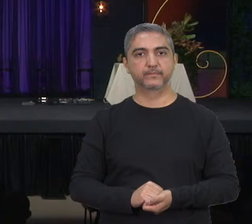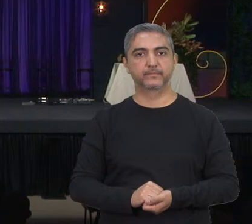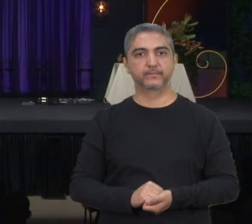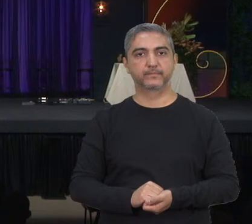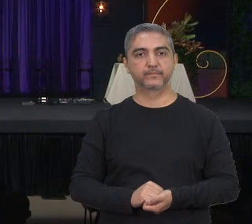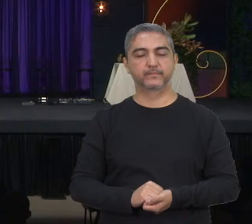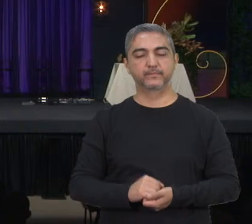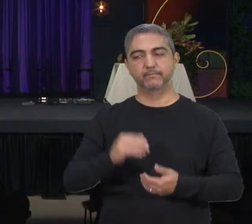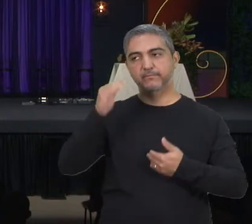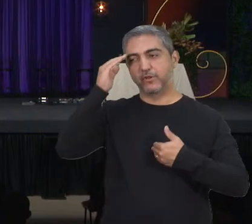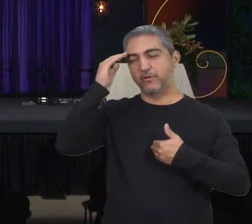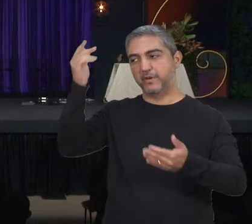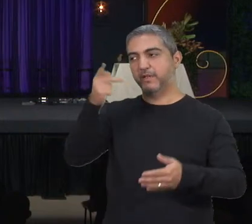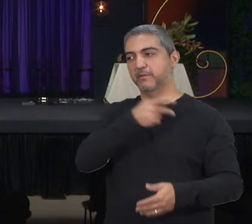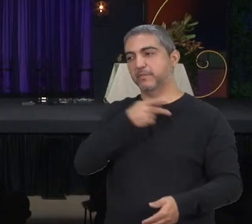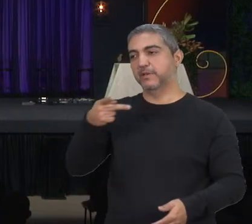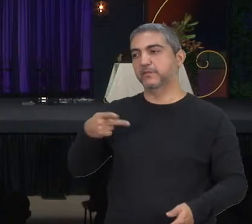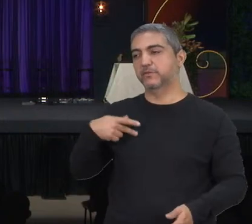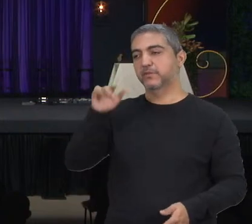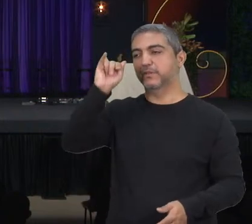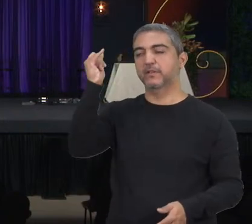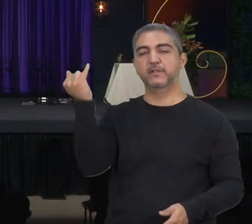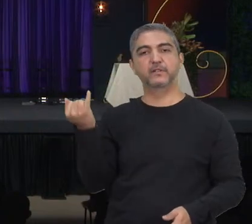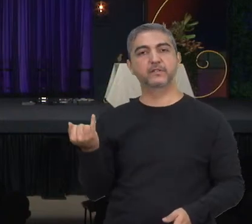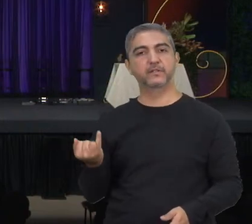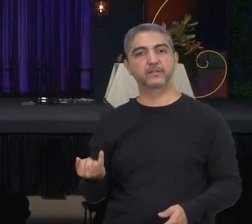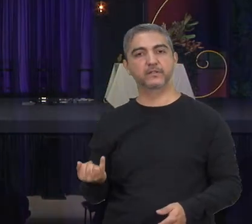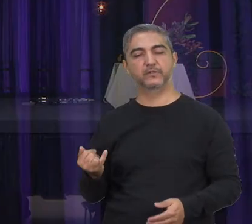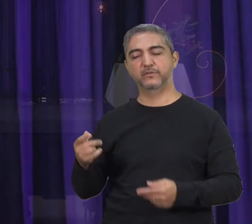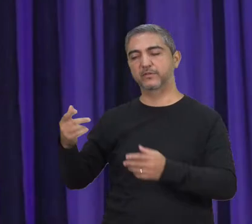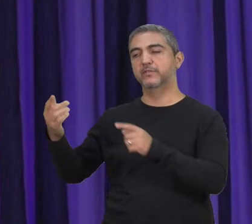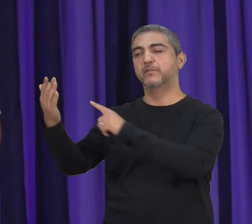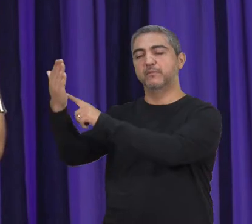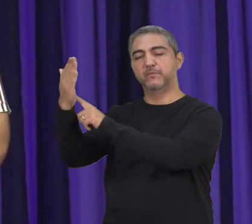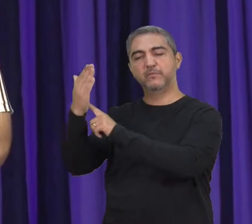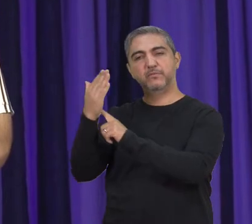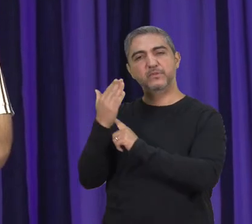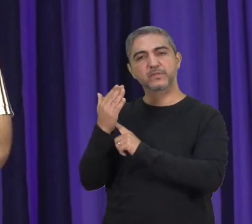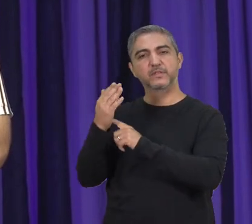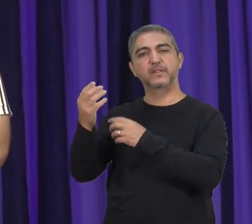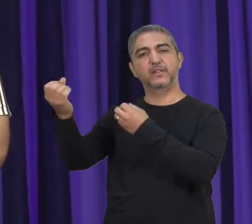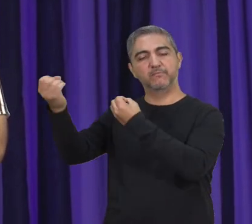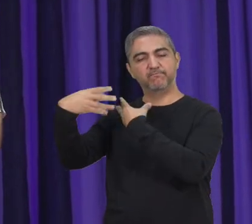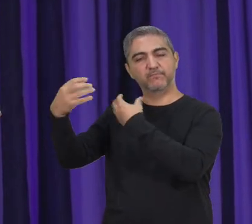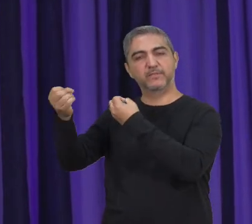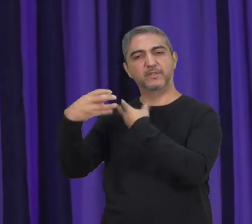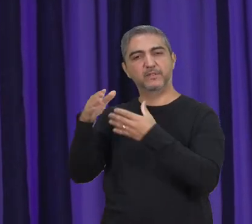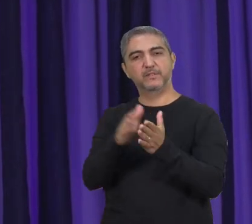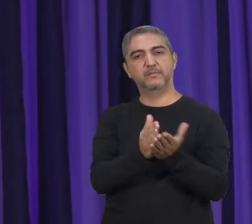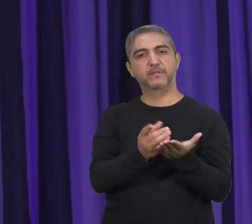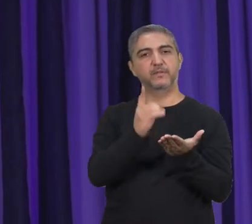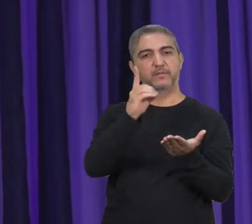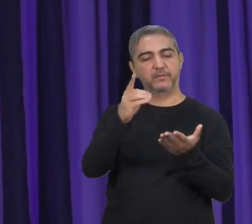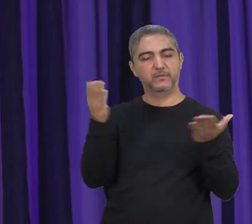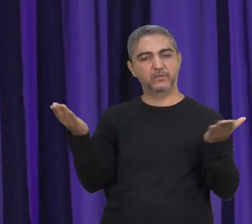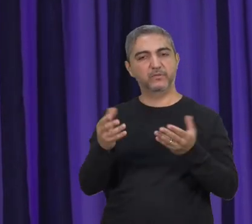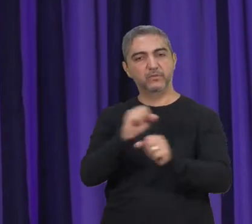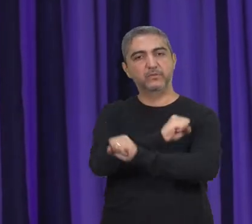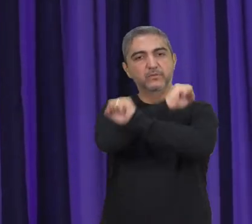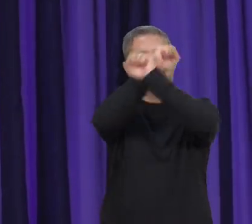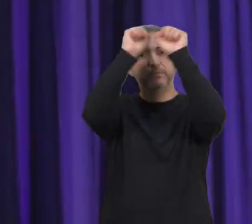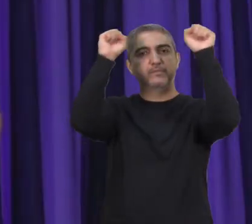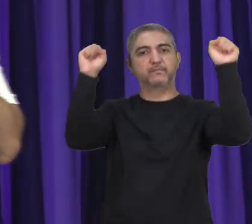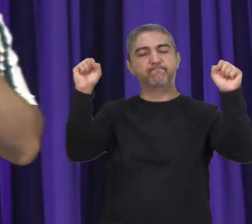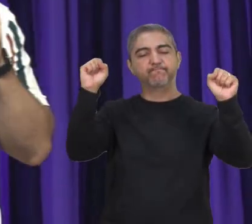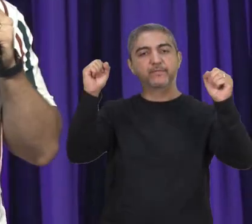Muito obrigado, pastor Alexandre, pela condução da palavra nessa manhã. Eu tenho alguns recados antes de nos despedirmos. O